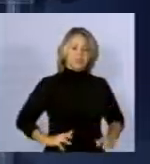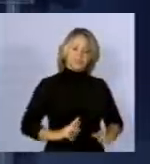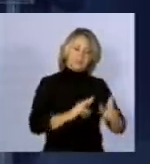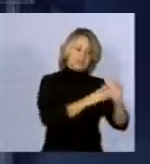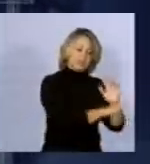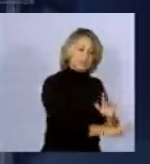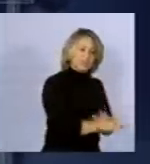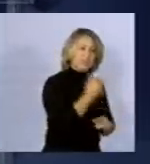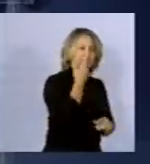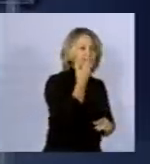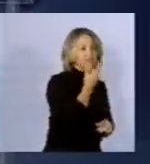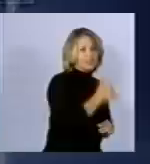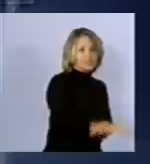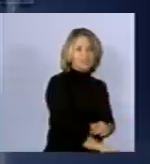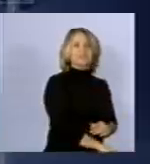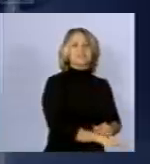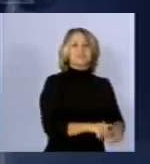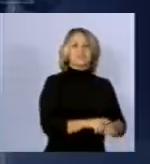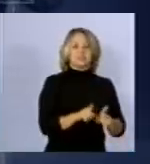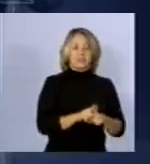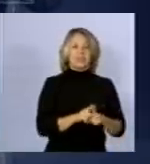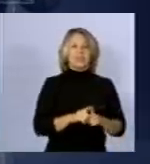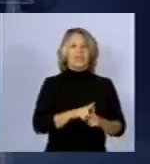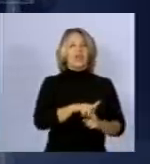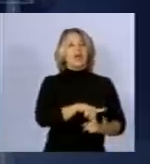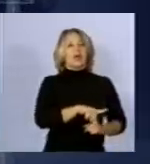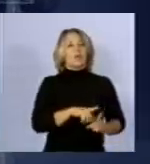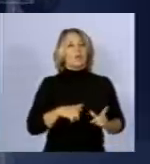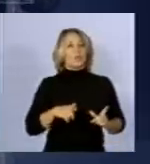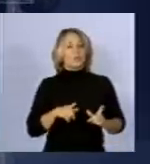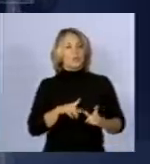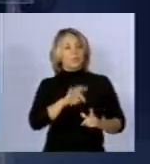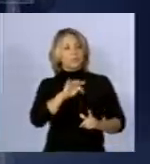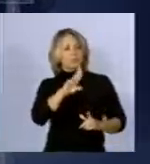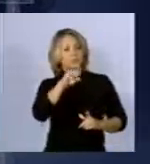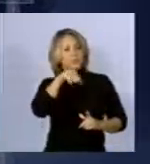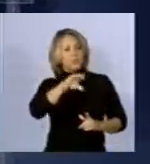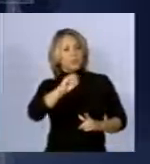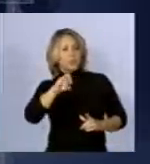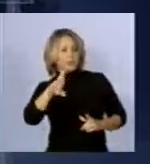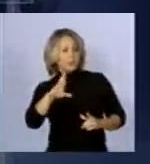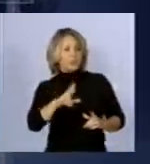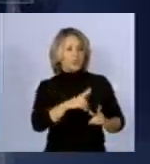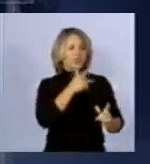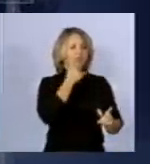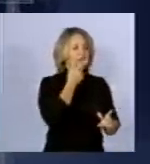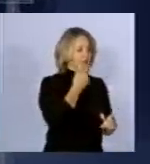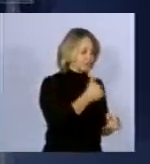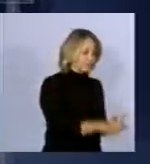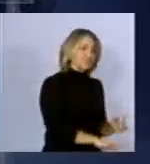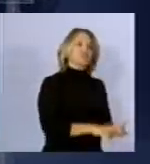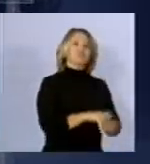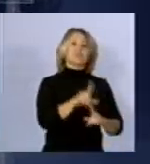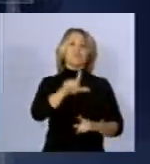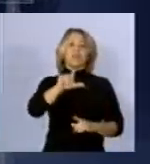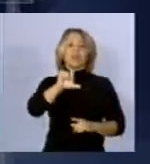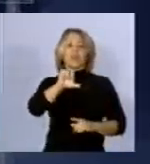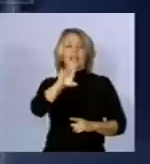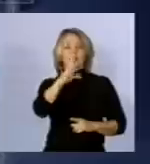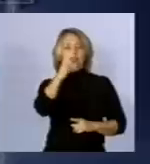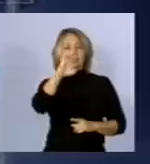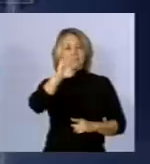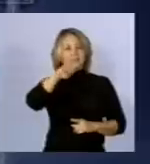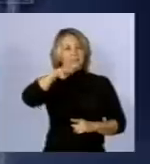é é o é o é o tipo de elação mais relatada eh leucemia em adultos tumores no sistema